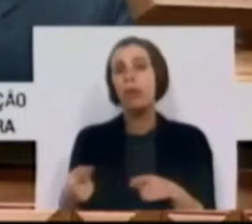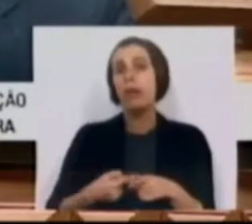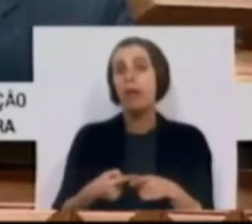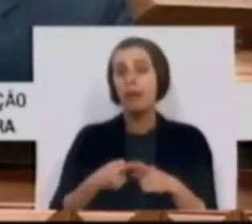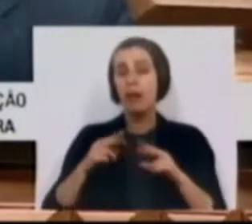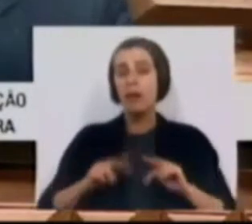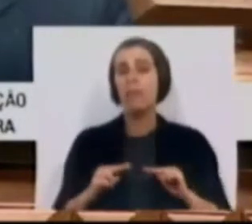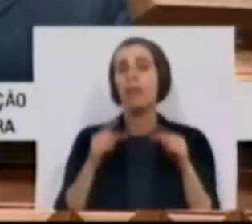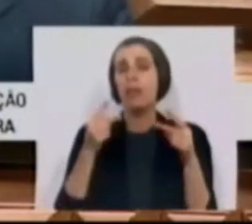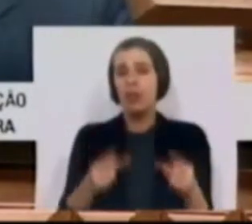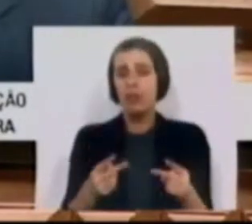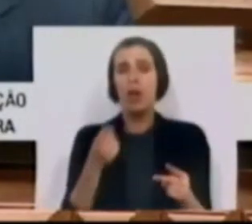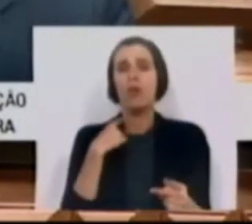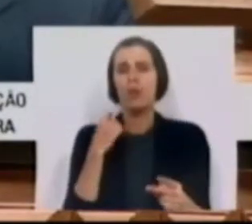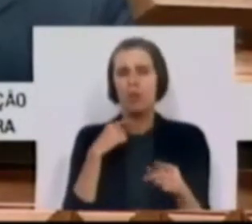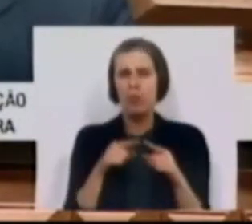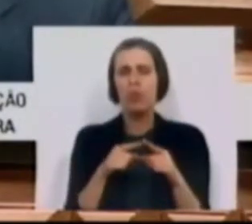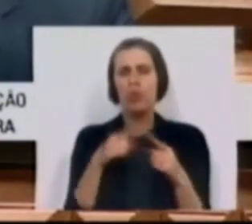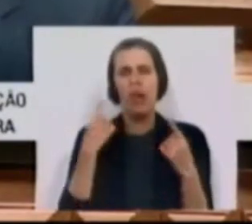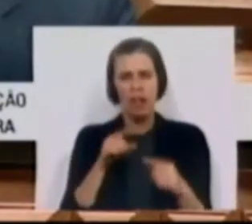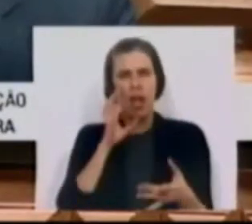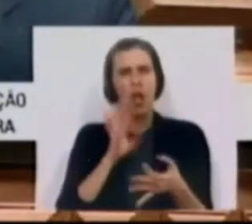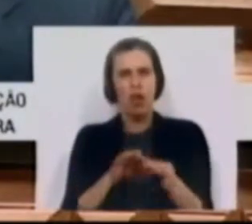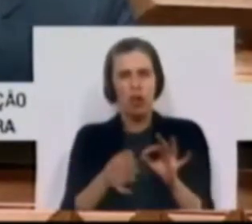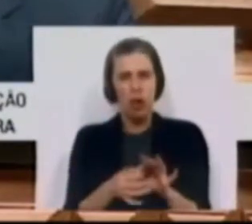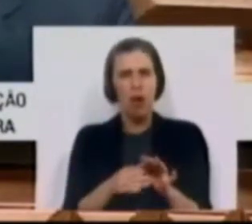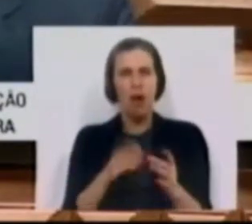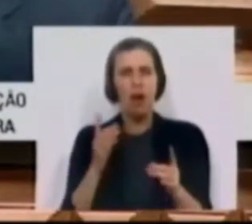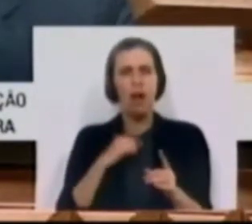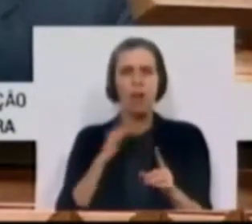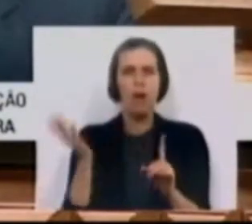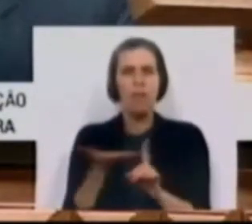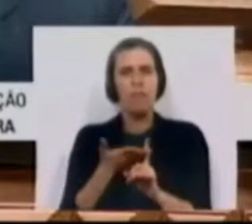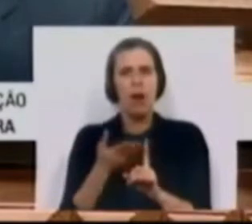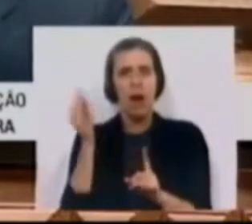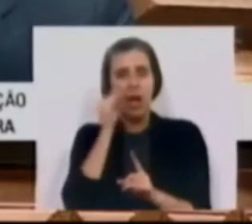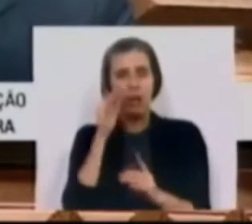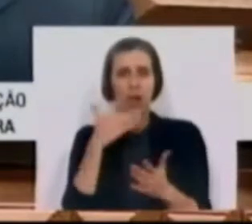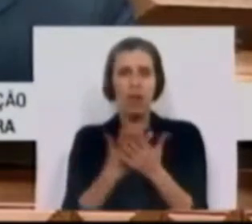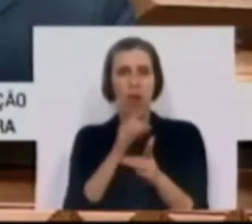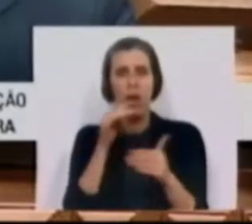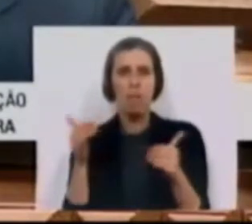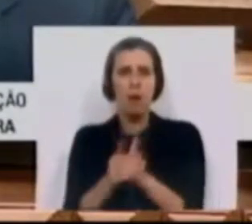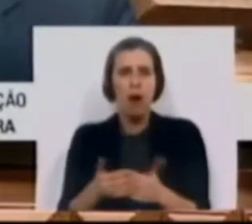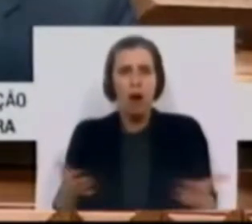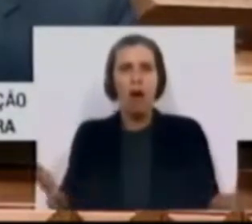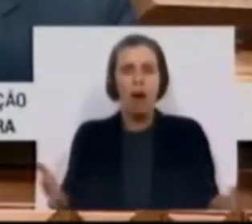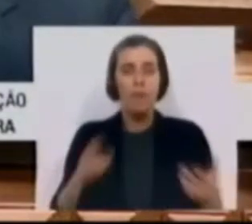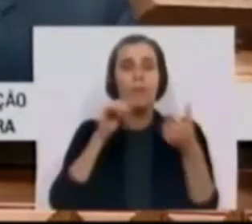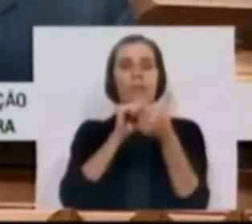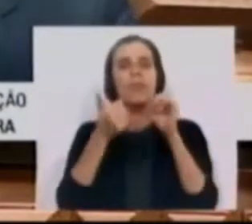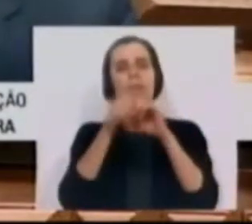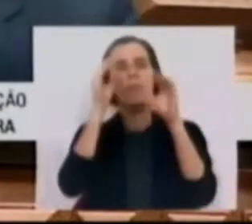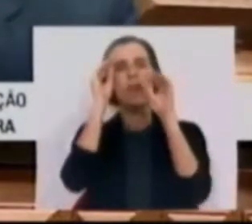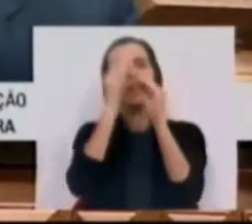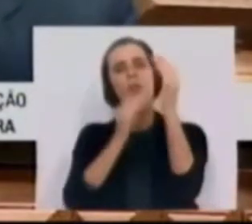na transferência destes cursos justifica a sentença de morte que é dada ao interior? Concluir, por favor. No âmbito da reforma do